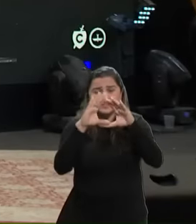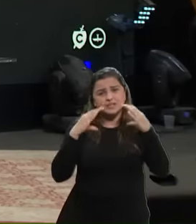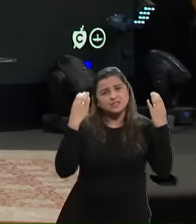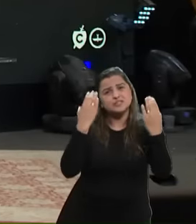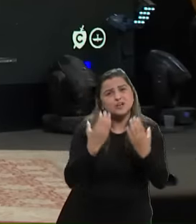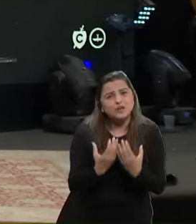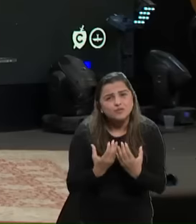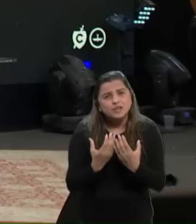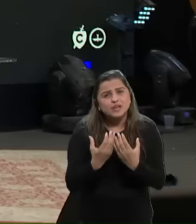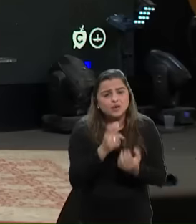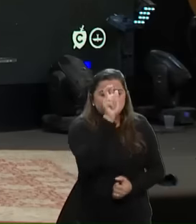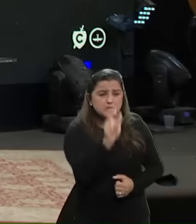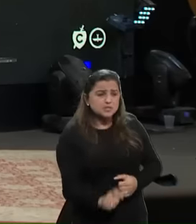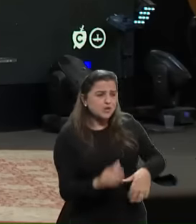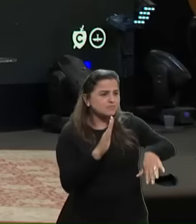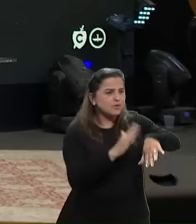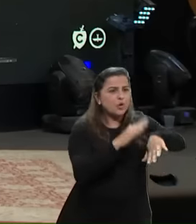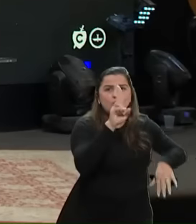nunca ninguém pegou.